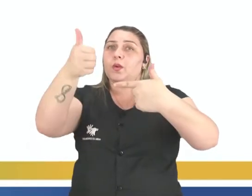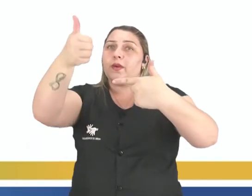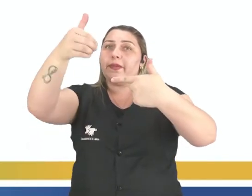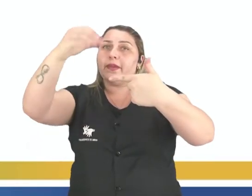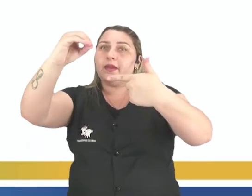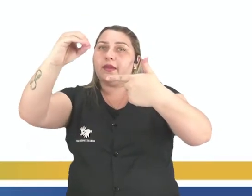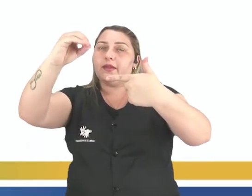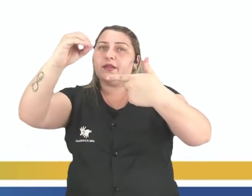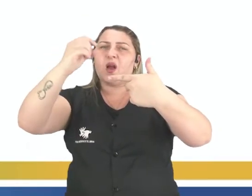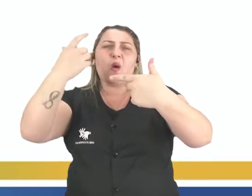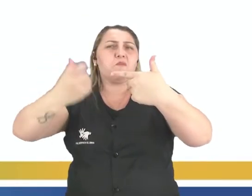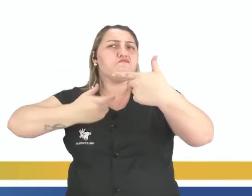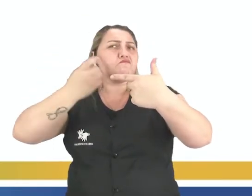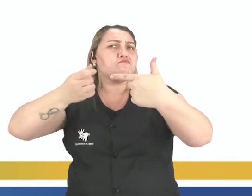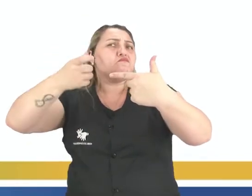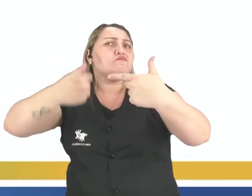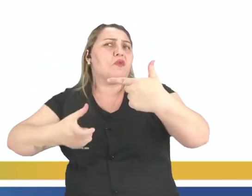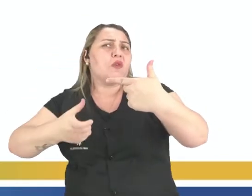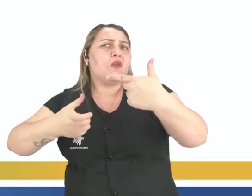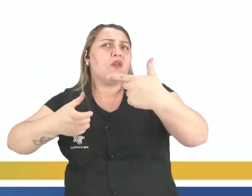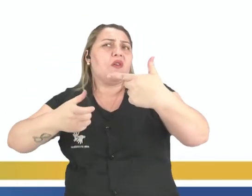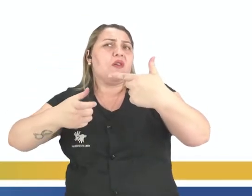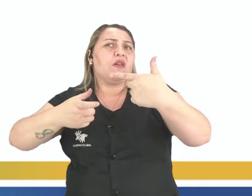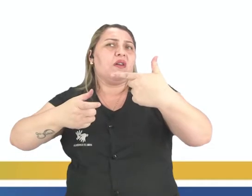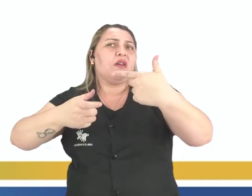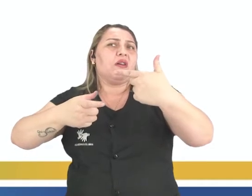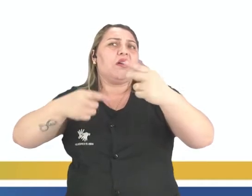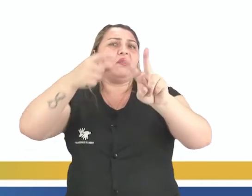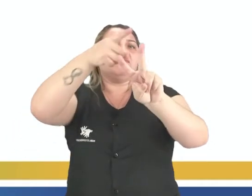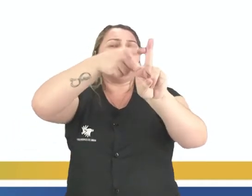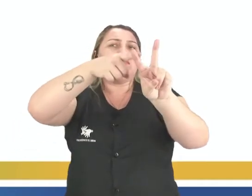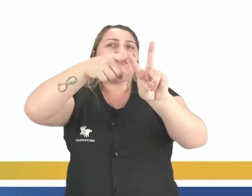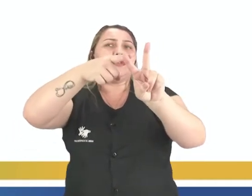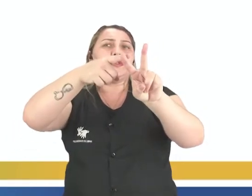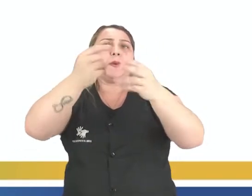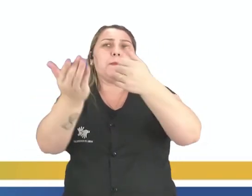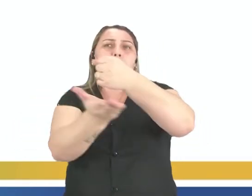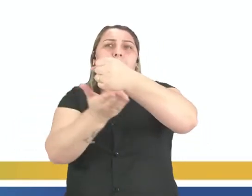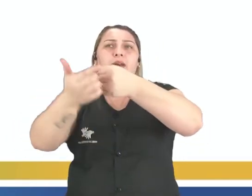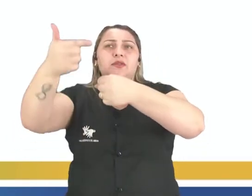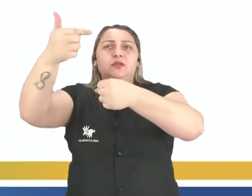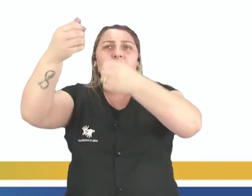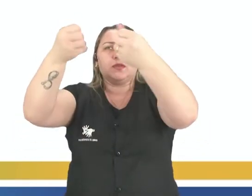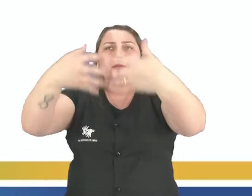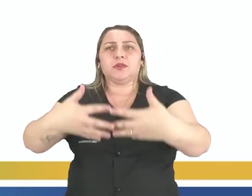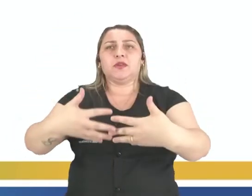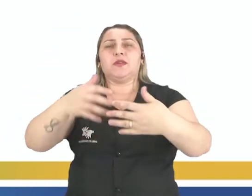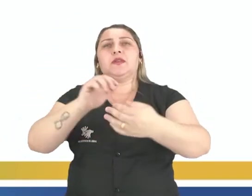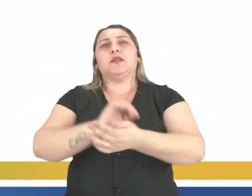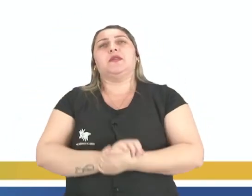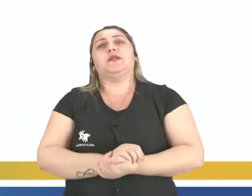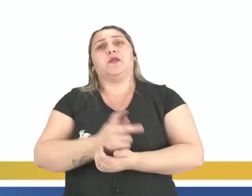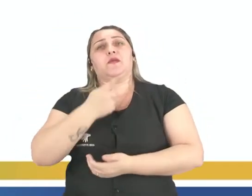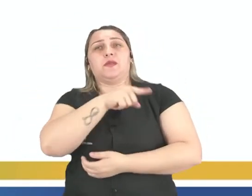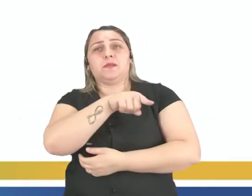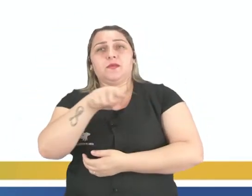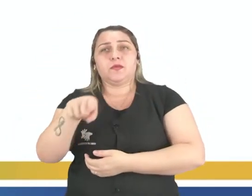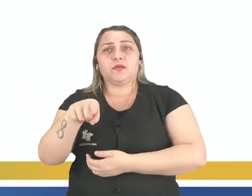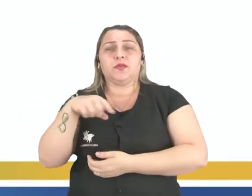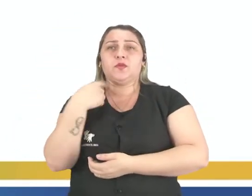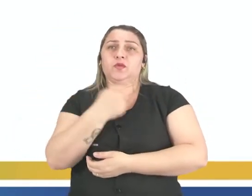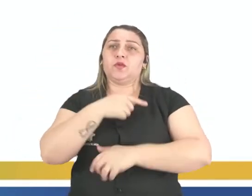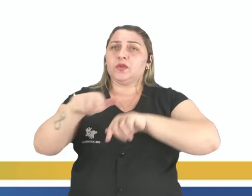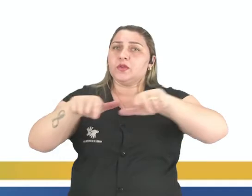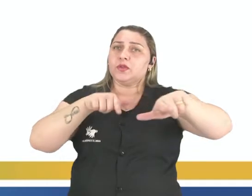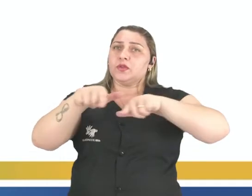bytes. Professor, da onde que vem essa potência de base 2 aí, né? E aí eu vou explicar o seguinte, eu falei para você que quando a